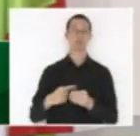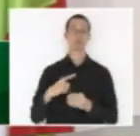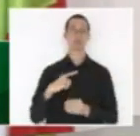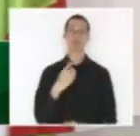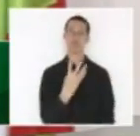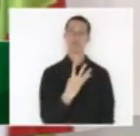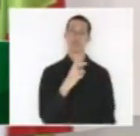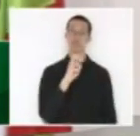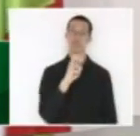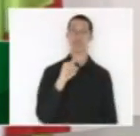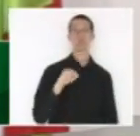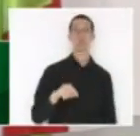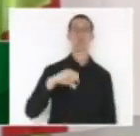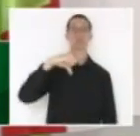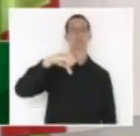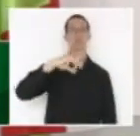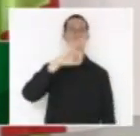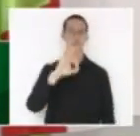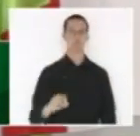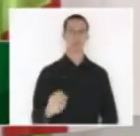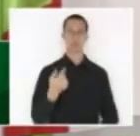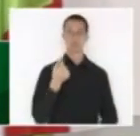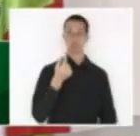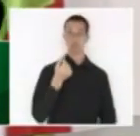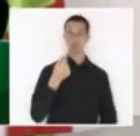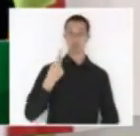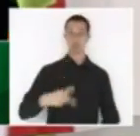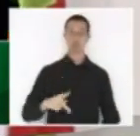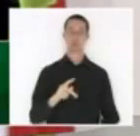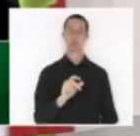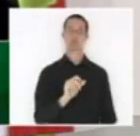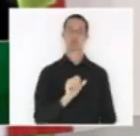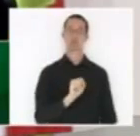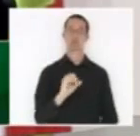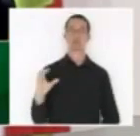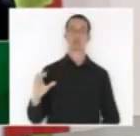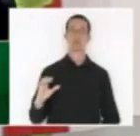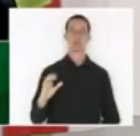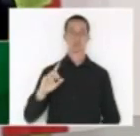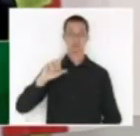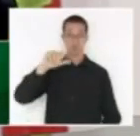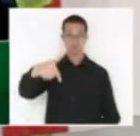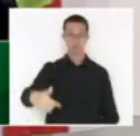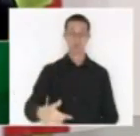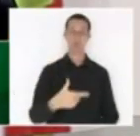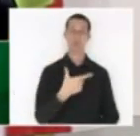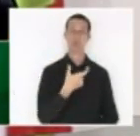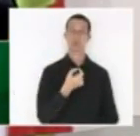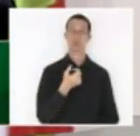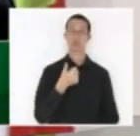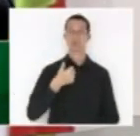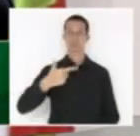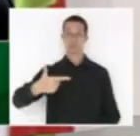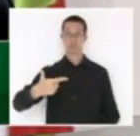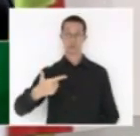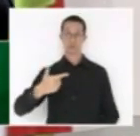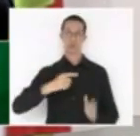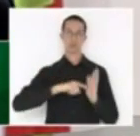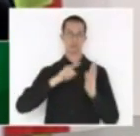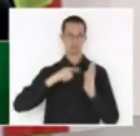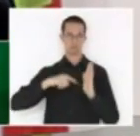45,9% da riqueza estadual. Já em 2012, os dados apresentados pelo